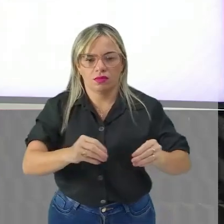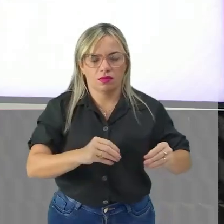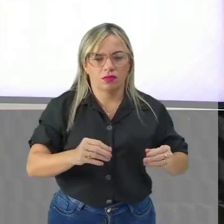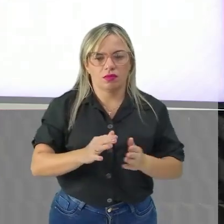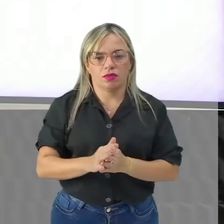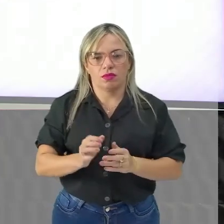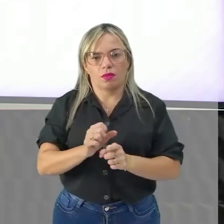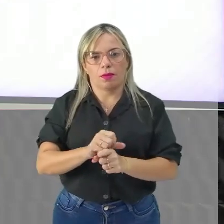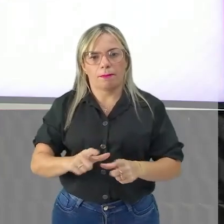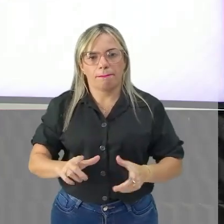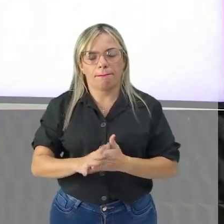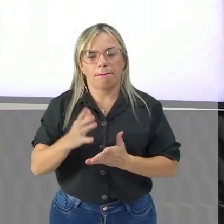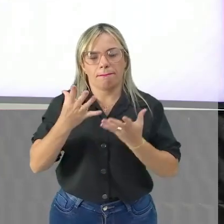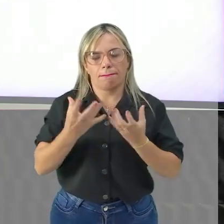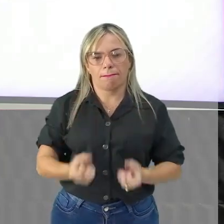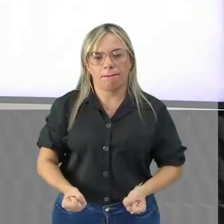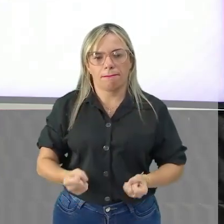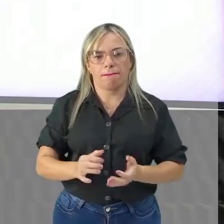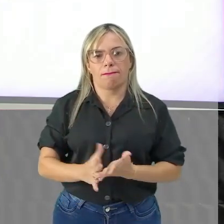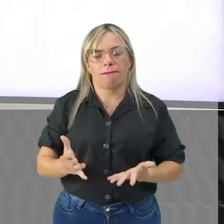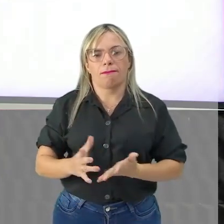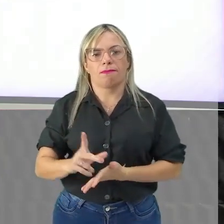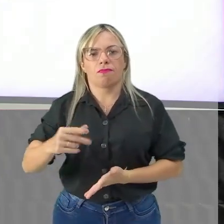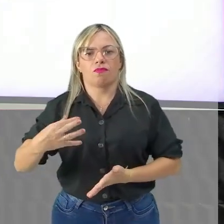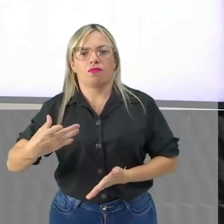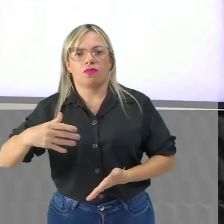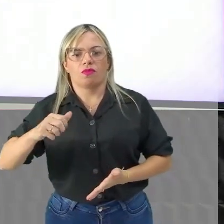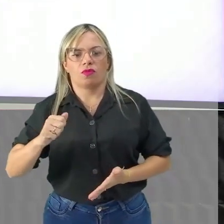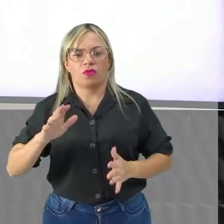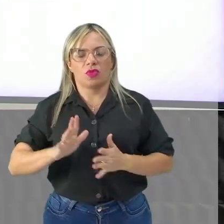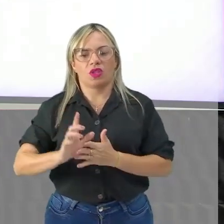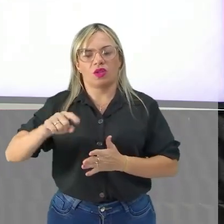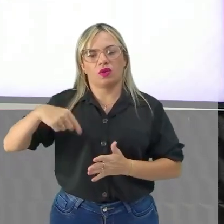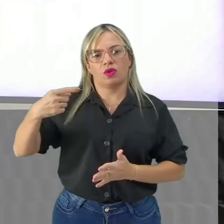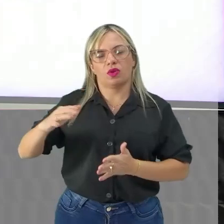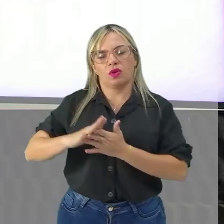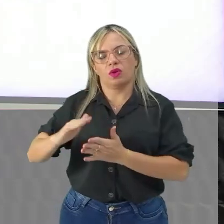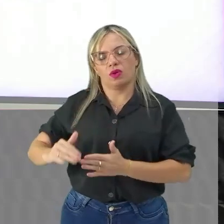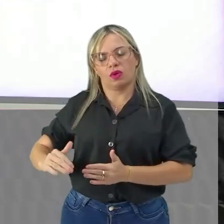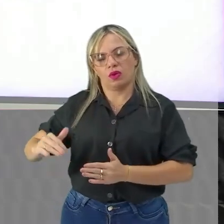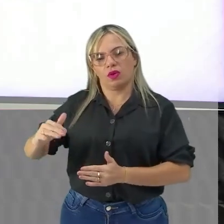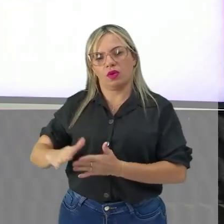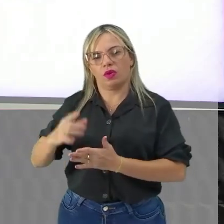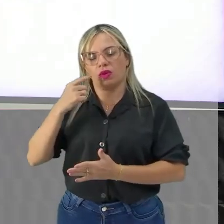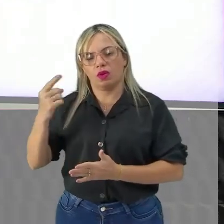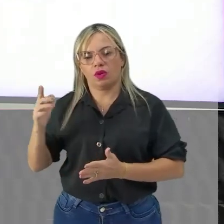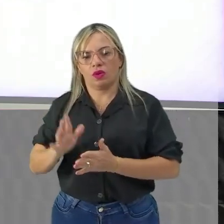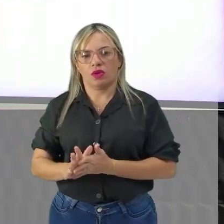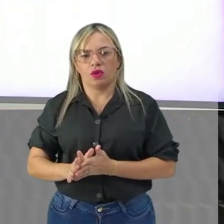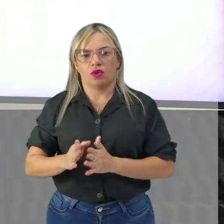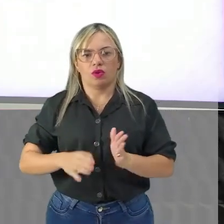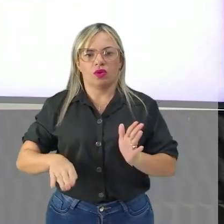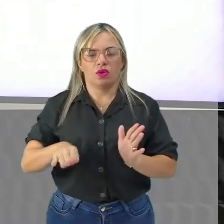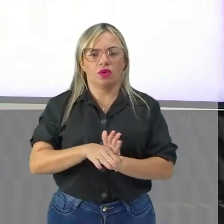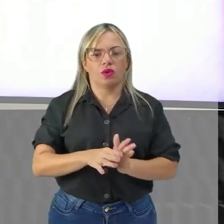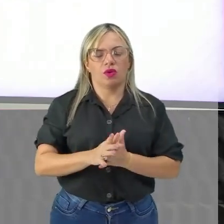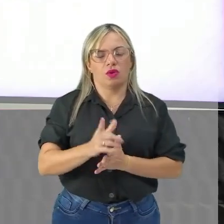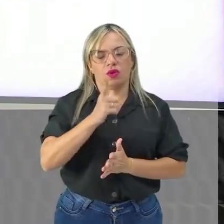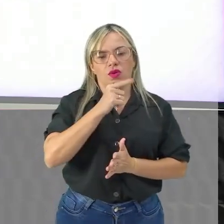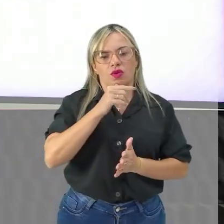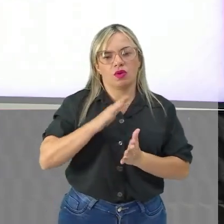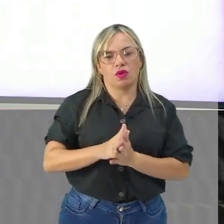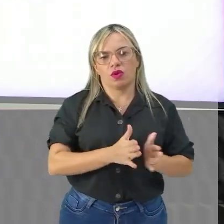seco, né? Em forma de larva, e aí quando ficam adultos é que eles vão para a água.